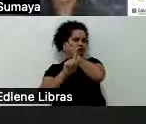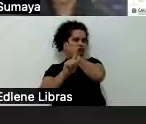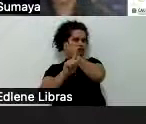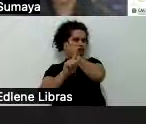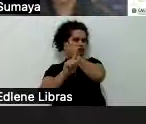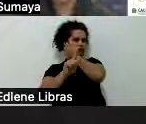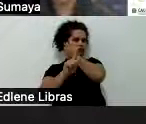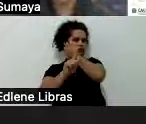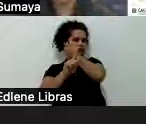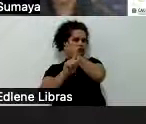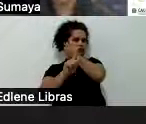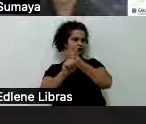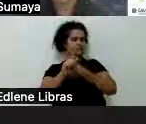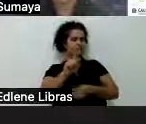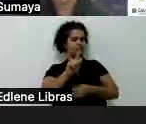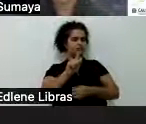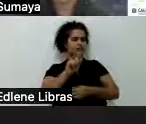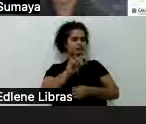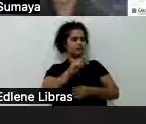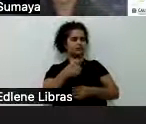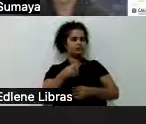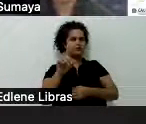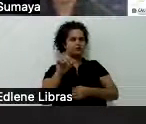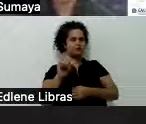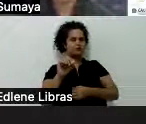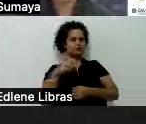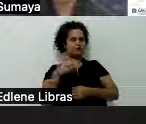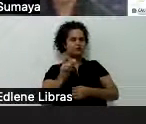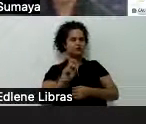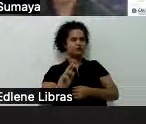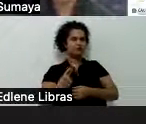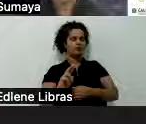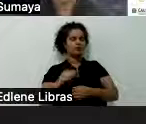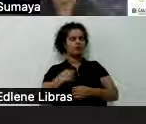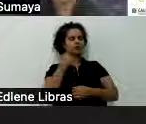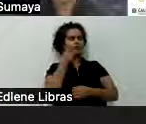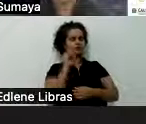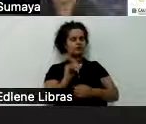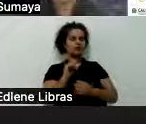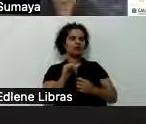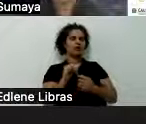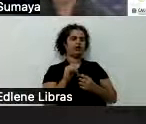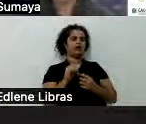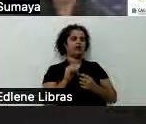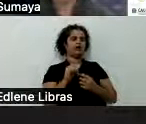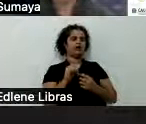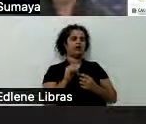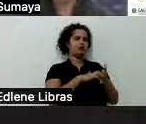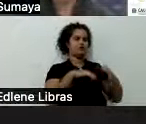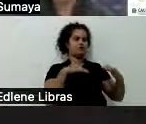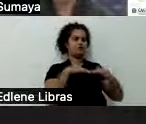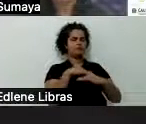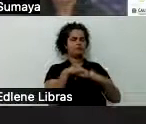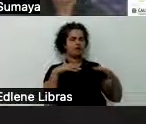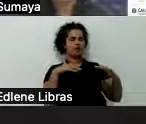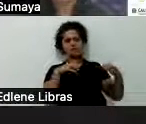contexto de um programa de redução de acidentes viários na cidade, redução de velocidade. Então, para atingir essa meta da